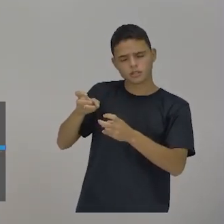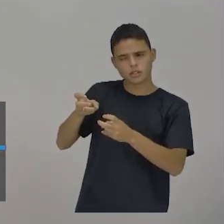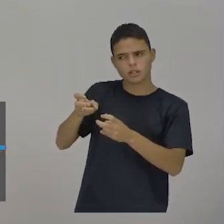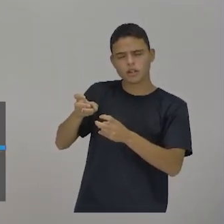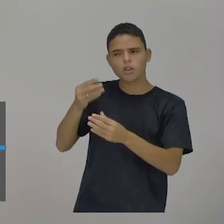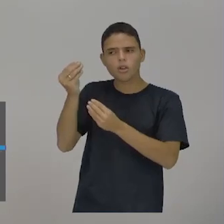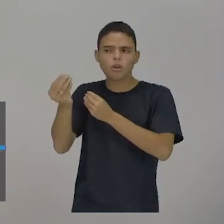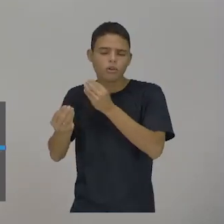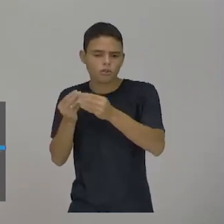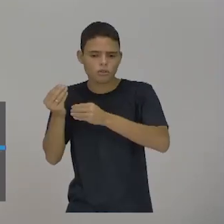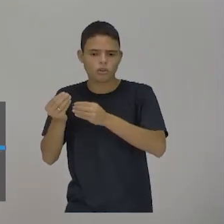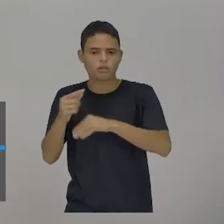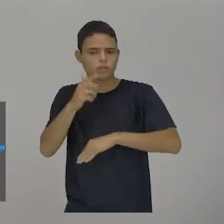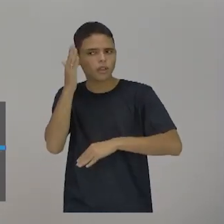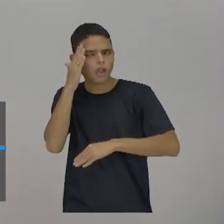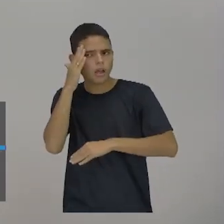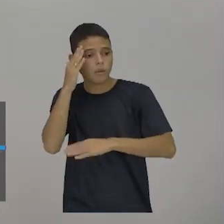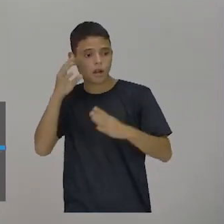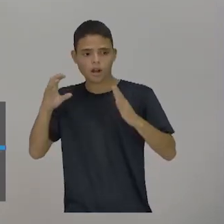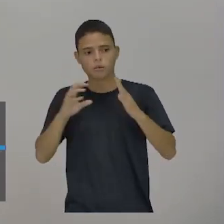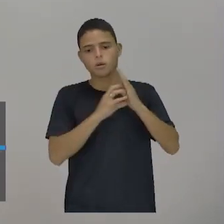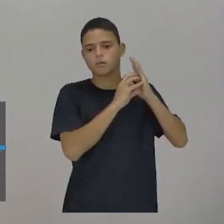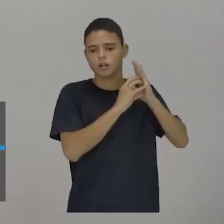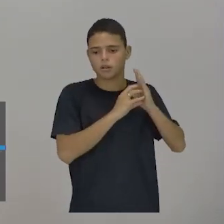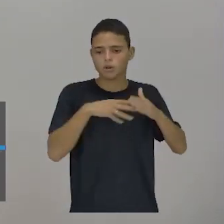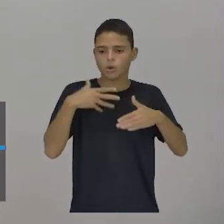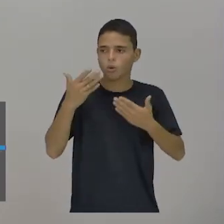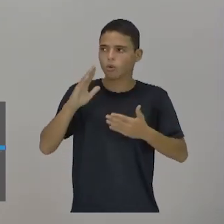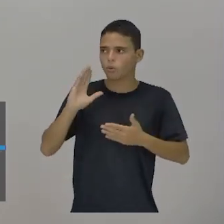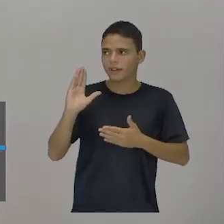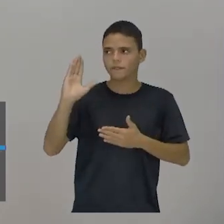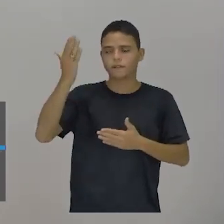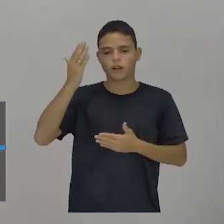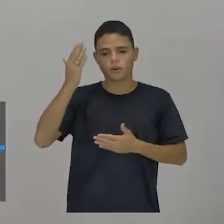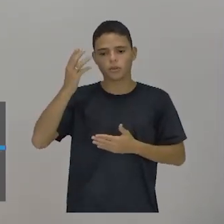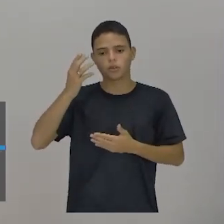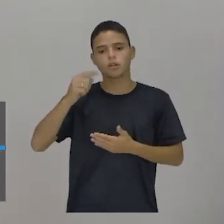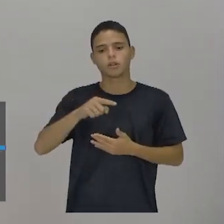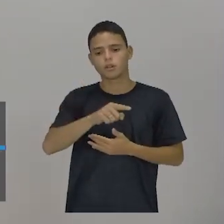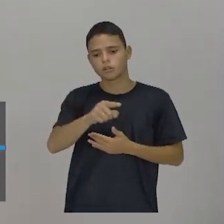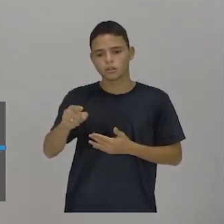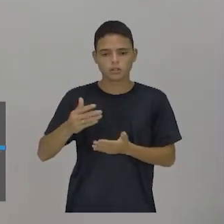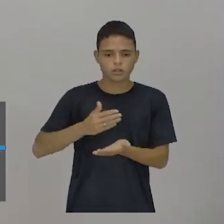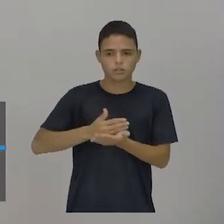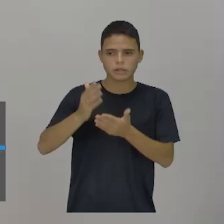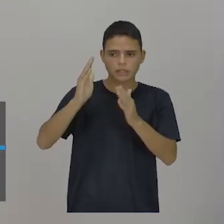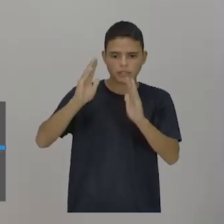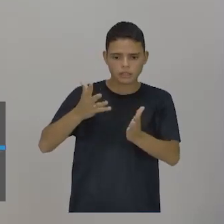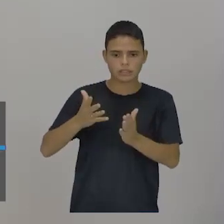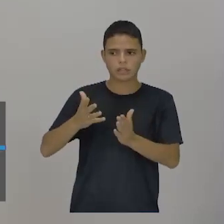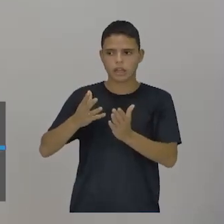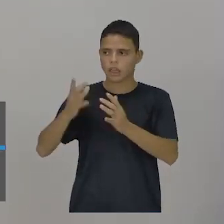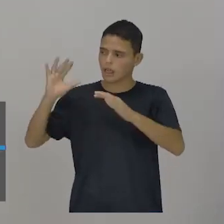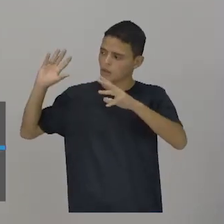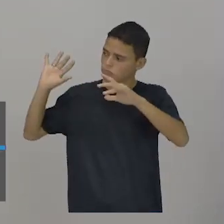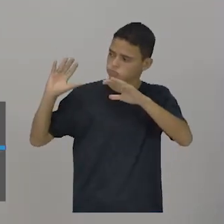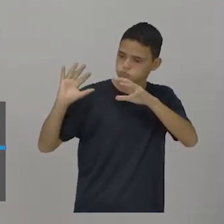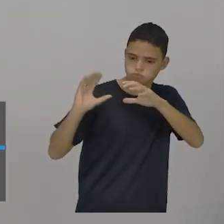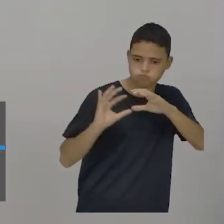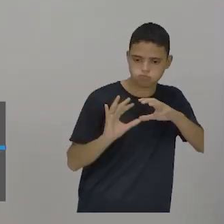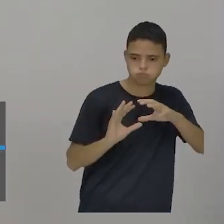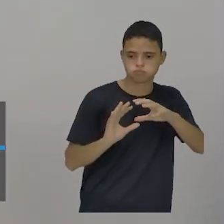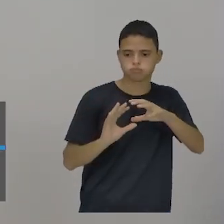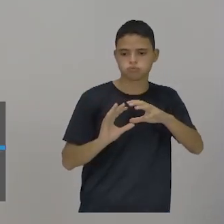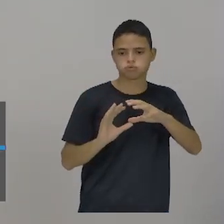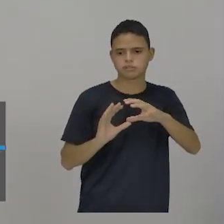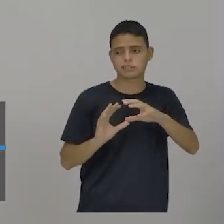para saber, já que é algo impactante ou que se trata de ficção científica, já começa com algo assim, invasão, marcianos,